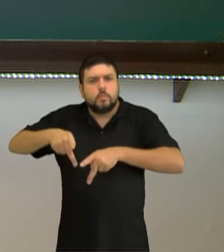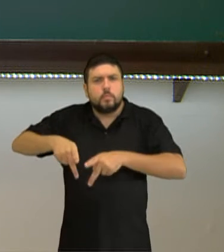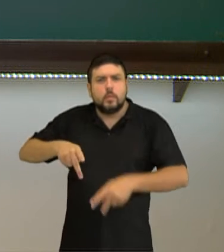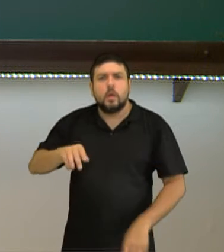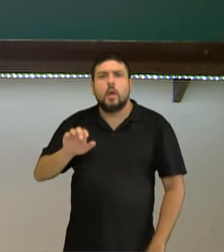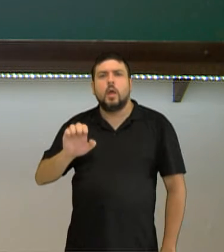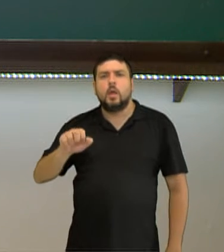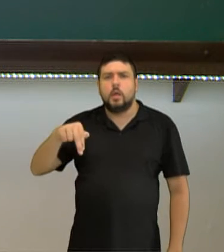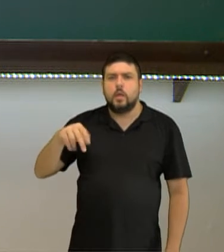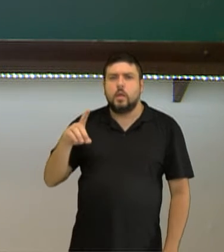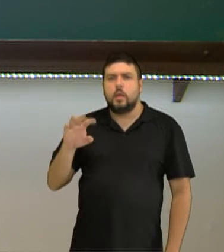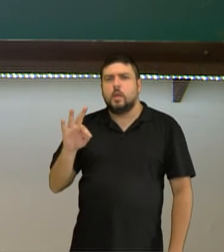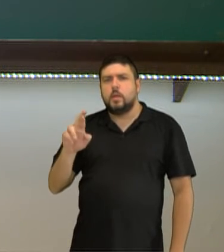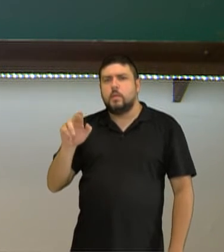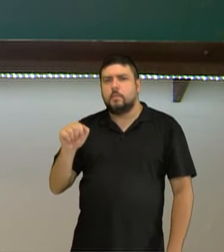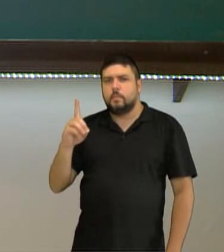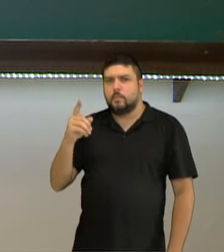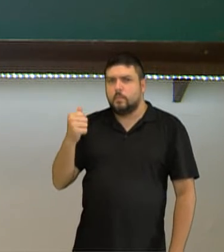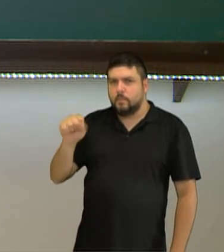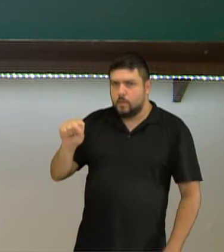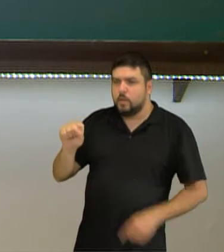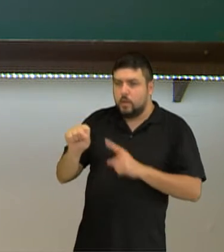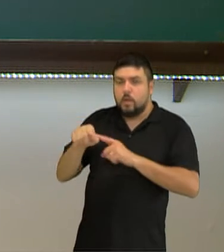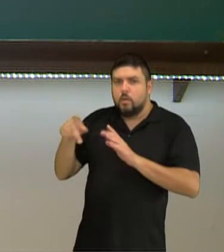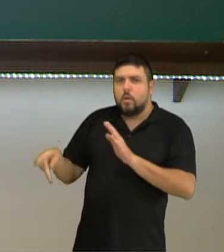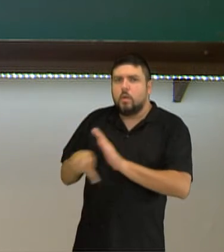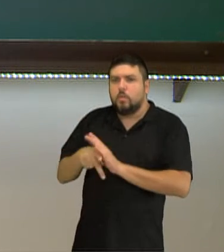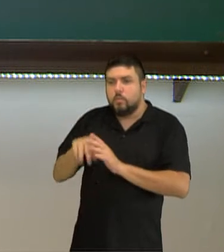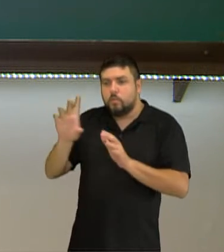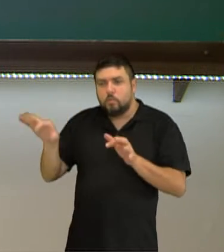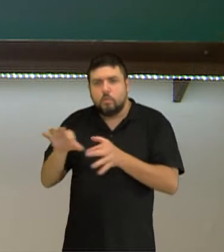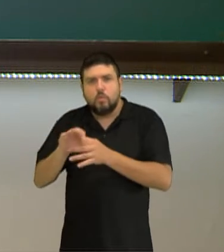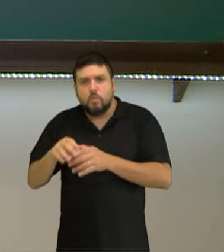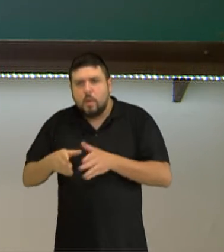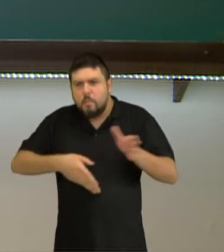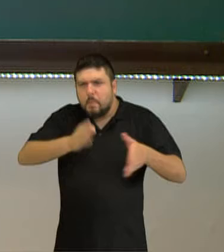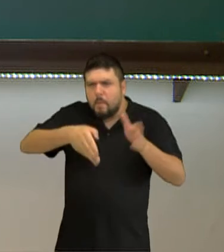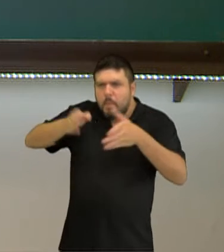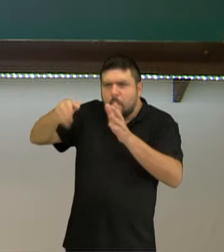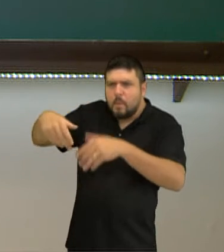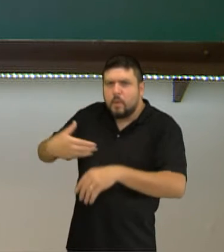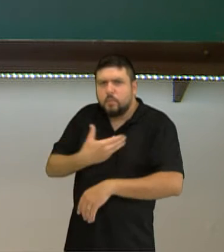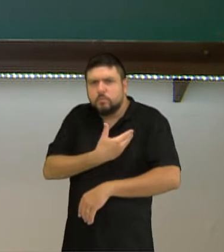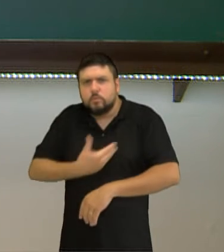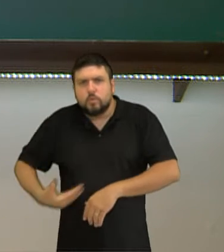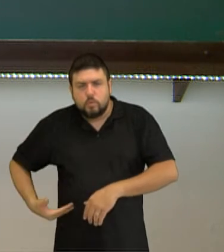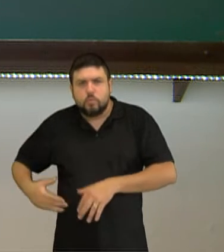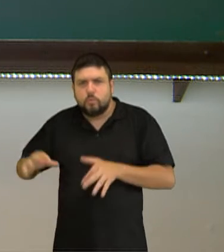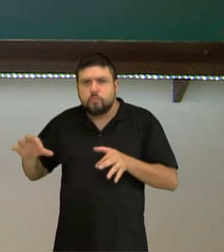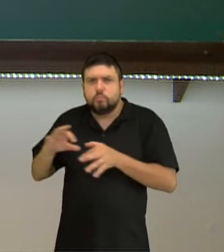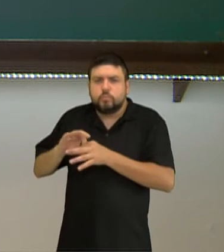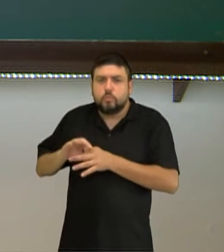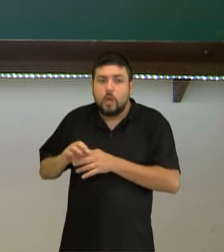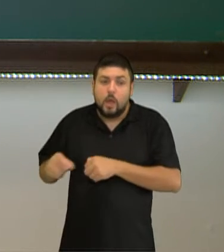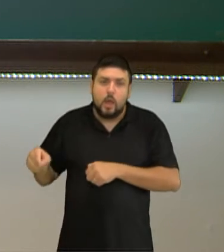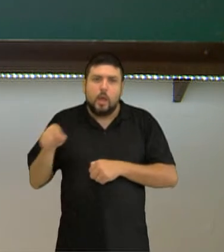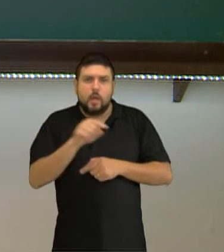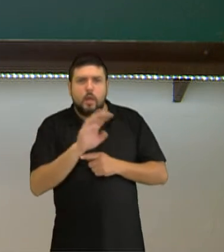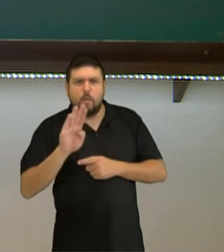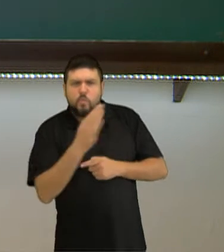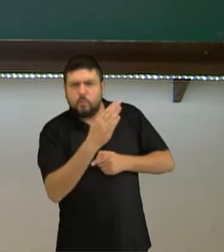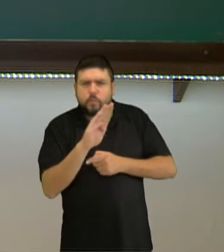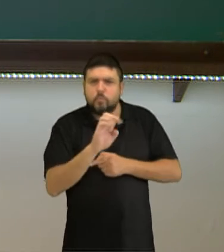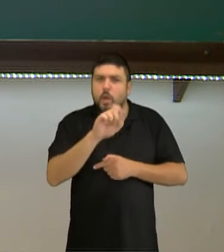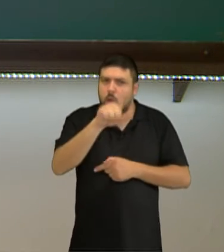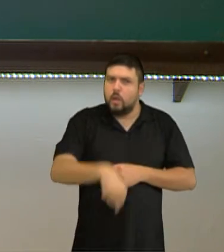as entradas, que são expedições públicas, as bandeiras são expedições privadas, são expedições